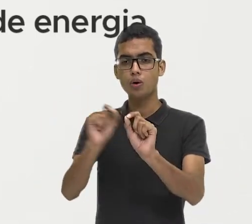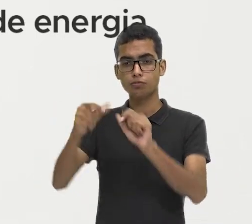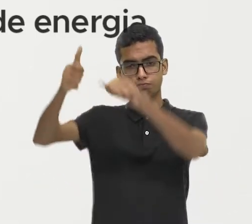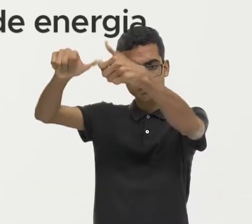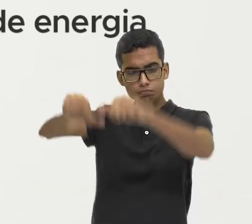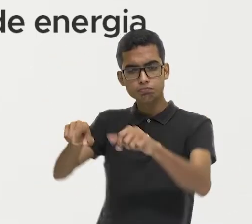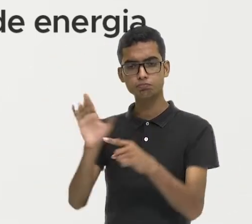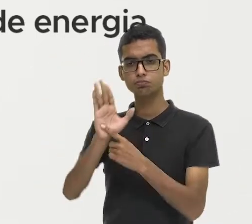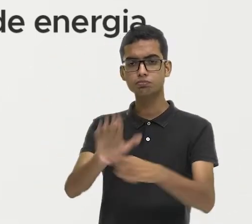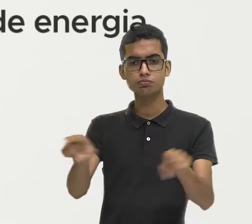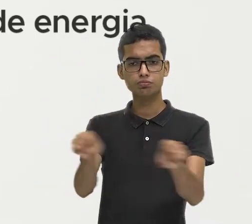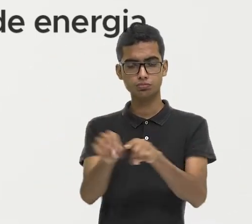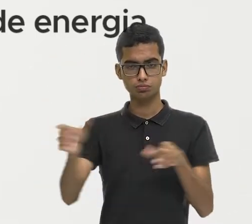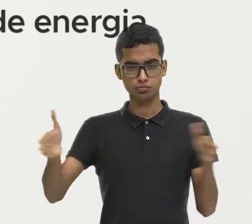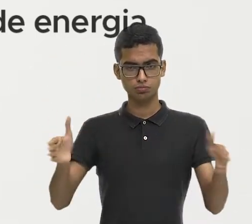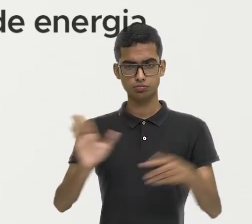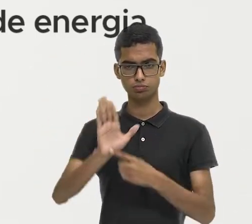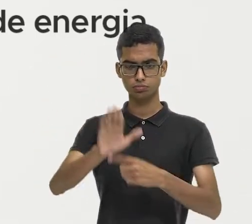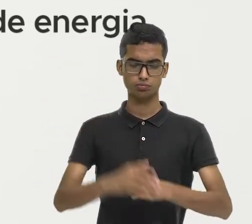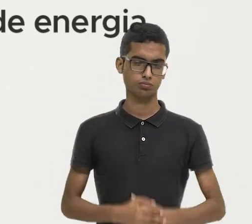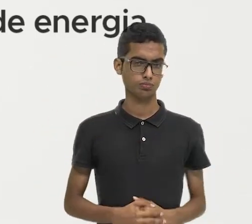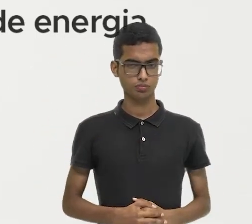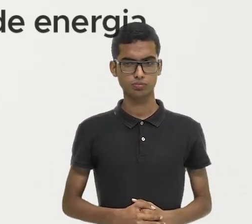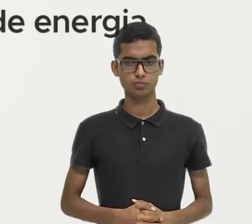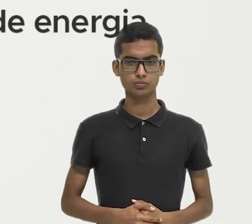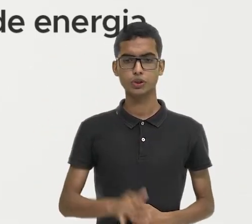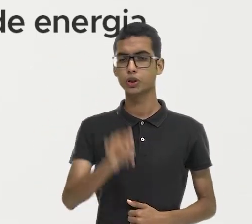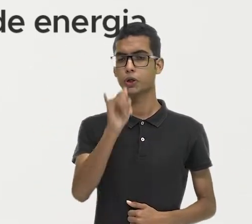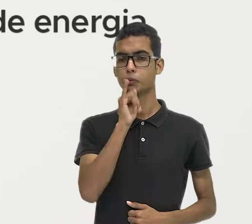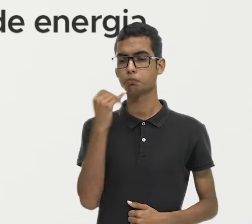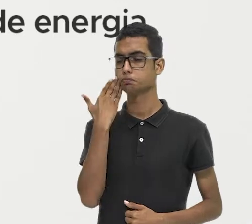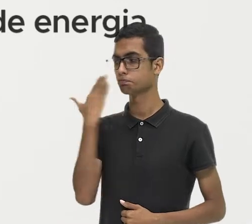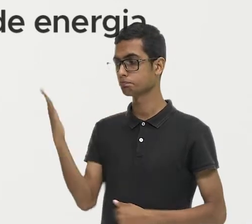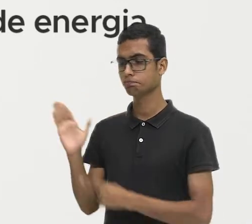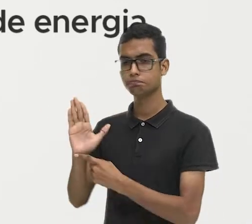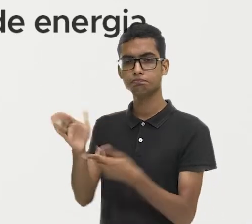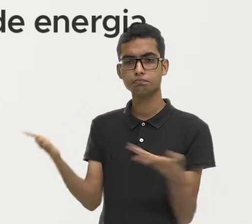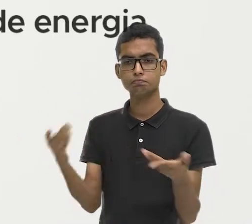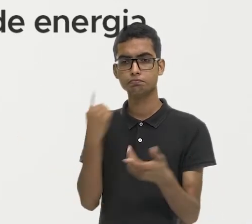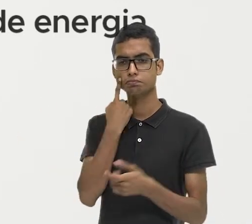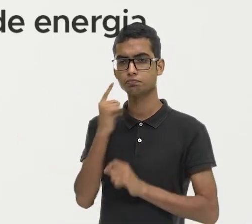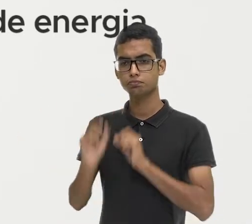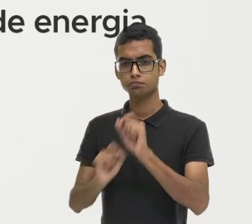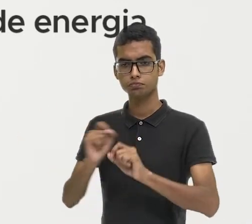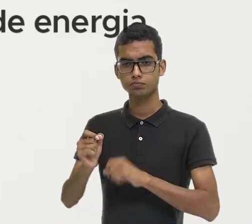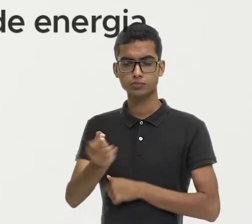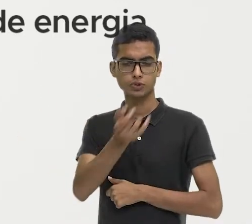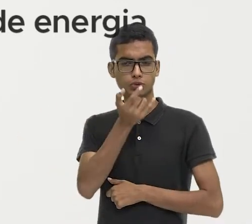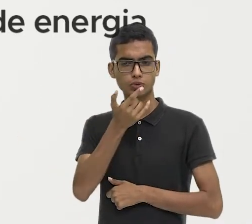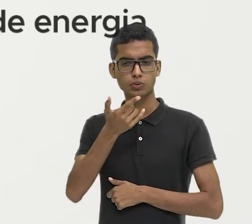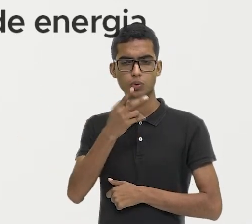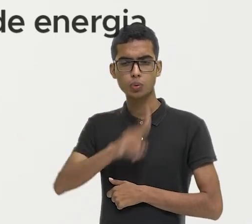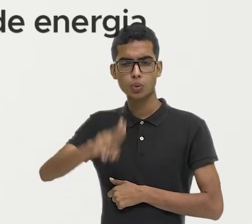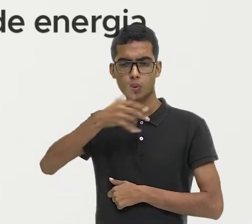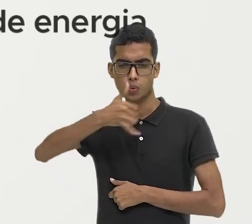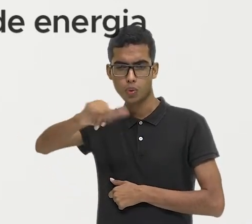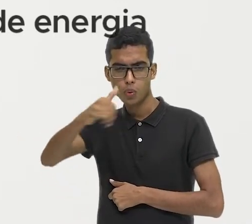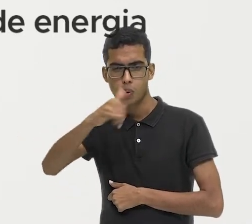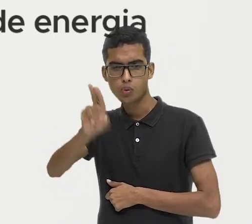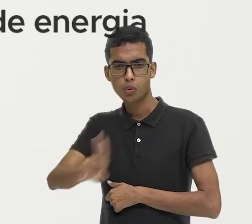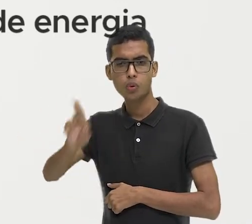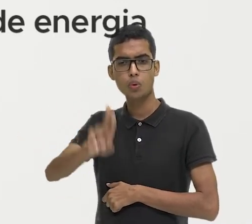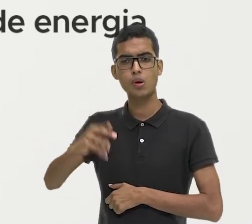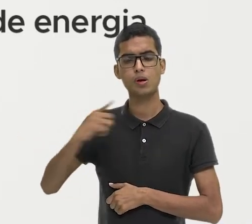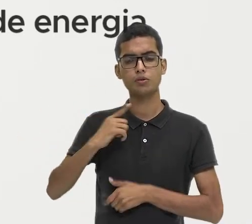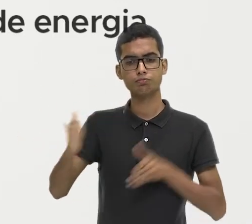de analisar as projeções no período determinado. O exemplo abaixo, na verdade a seguir, mostra o consumo